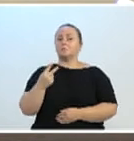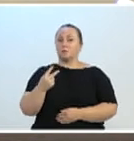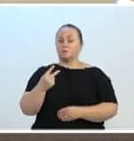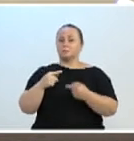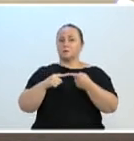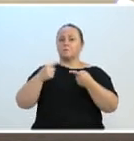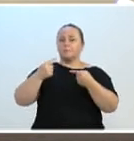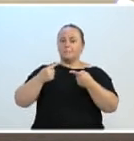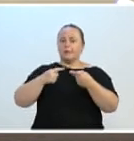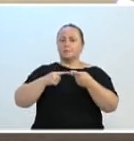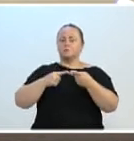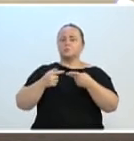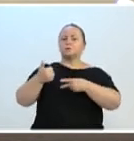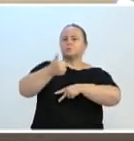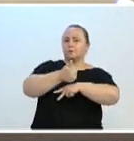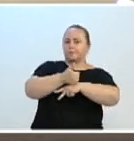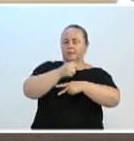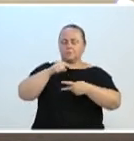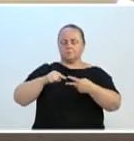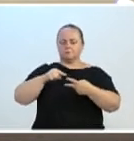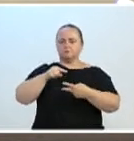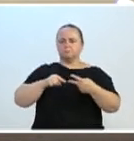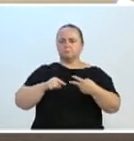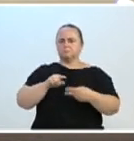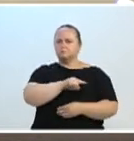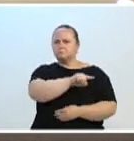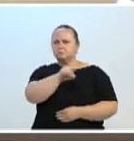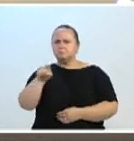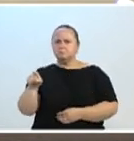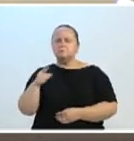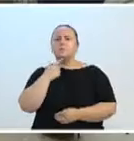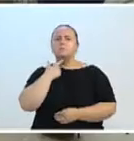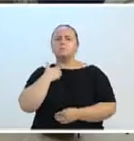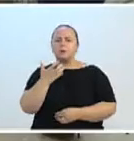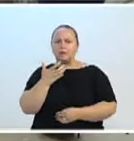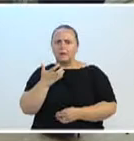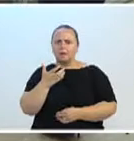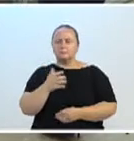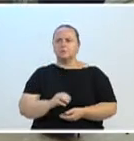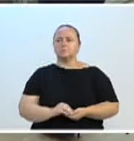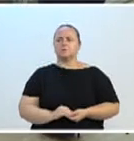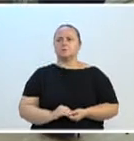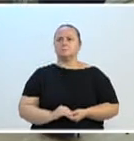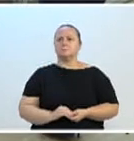senhores vereadores se há candidatos que queiram concorrer ao cargo de corregedor.